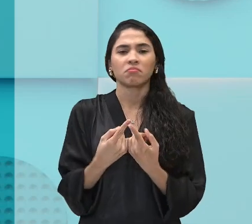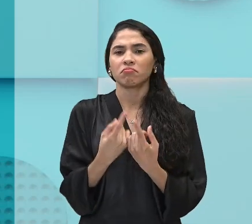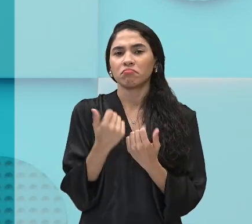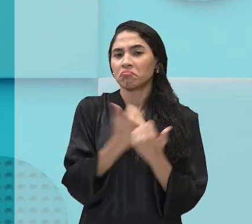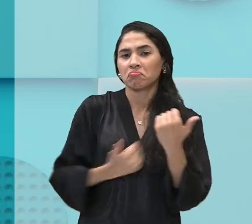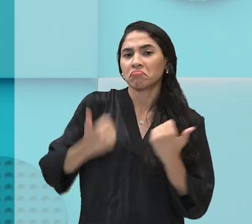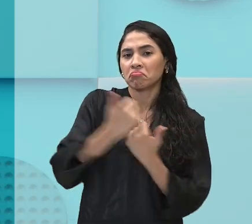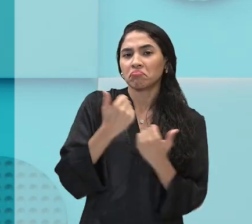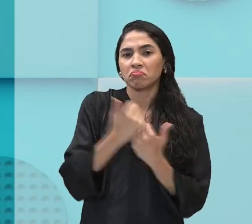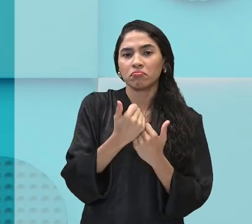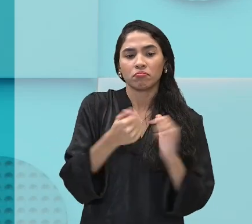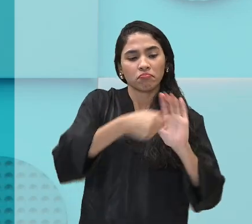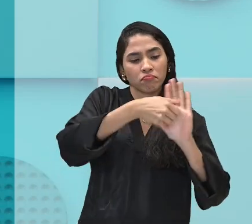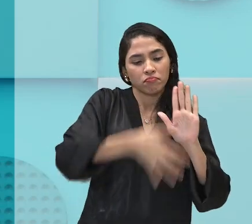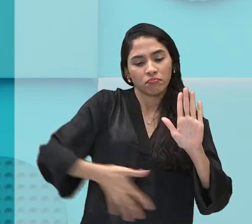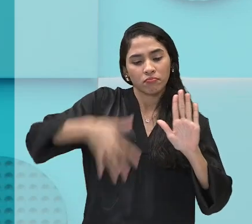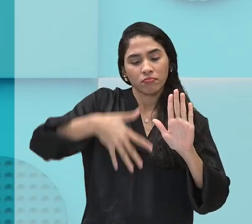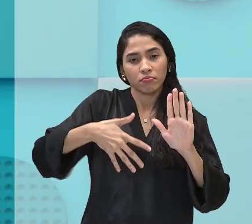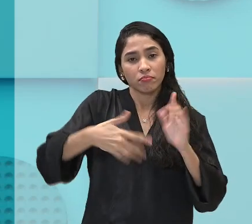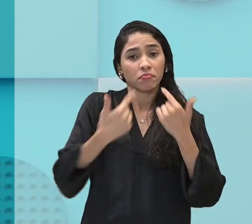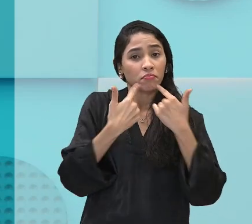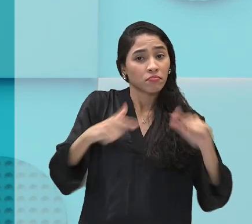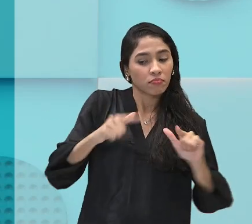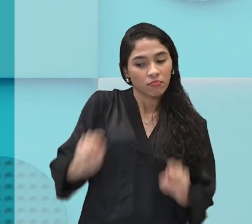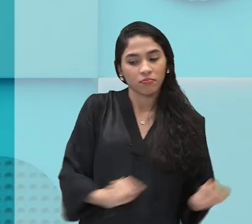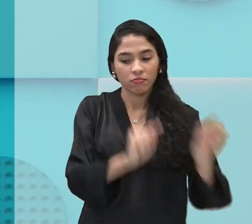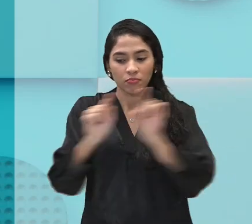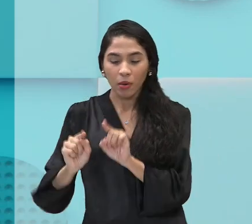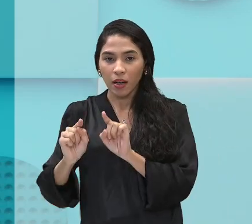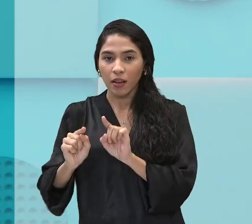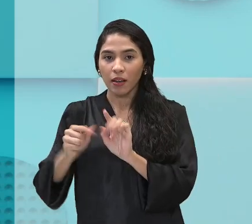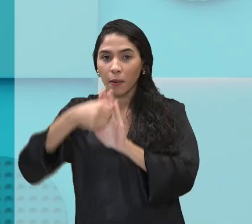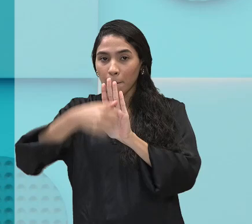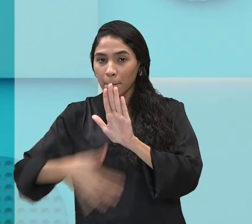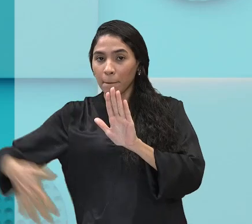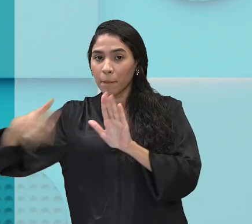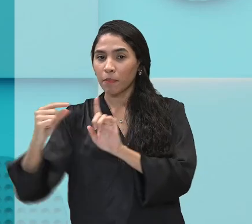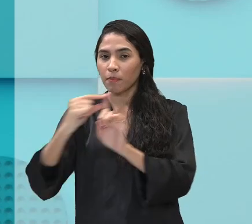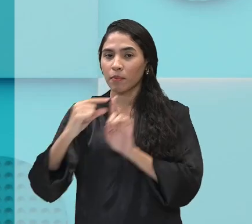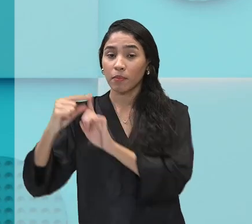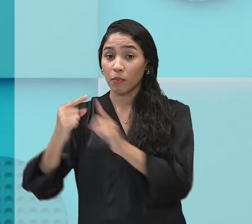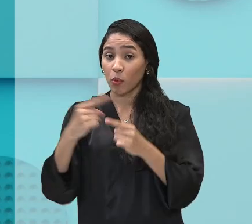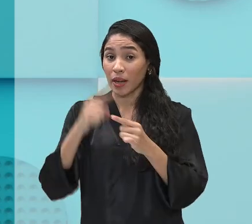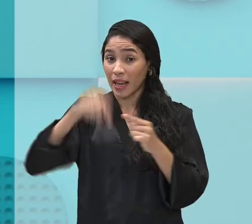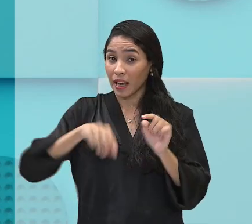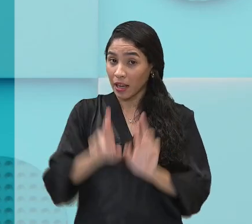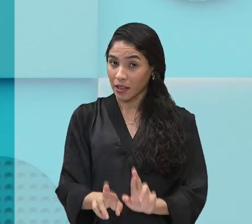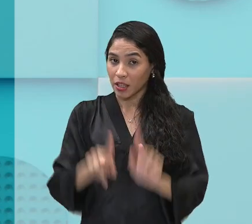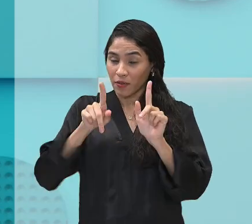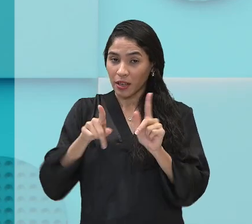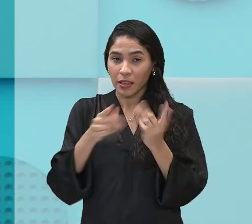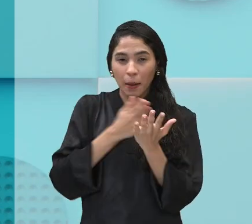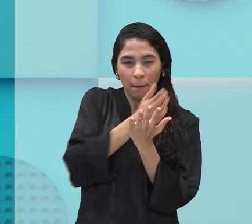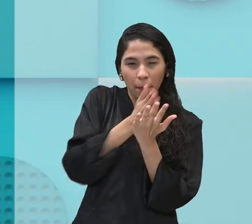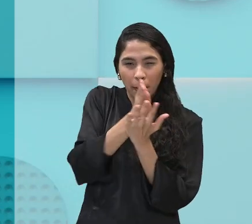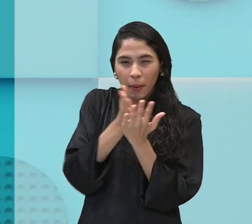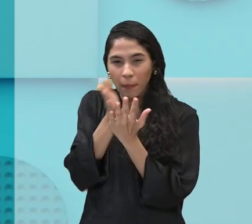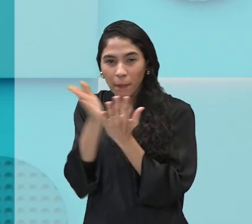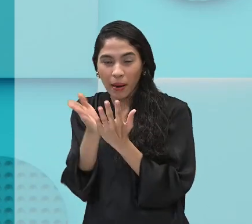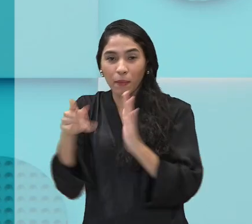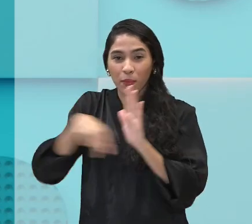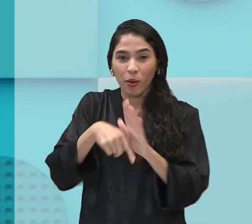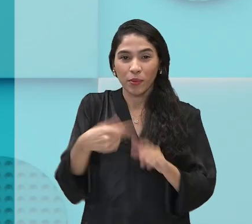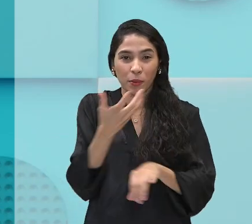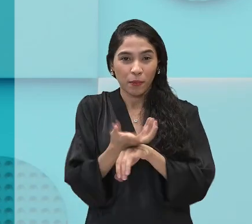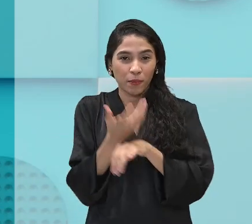entre figuras de linguagem e figuras de palavra, porque são coisas diferentes, são subdivisões, como sempre acontece em português. A gente tem bastante